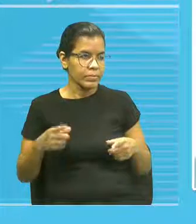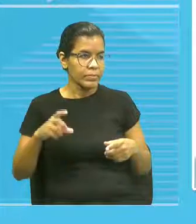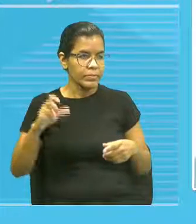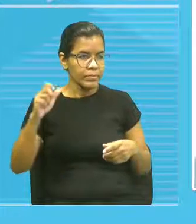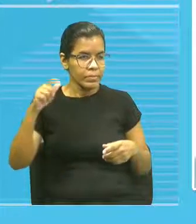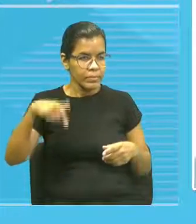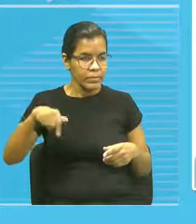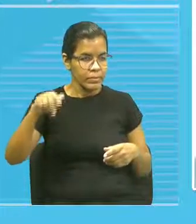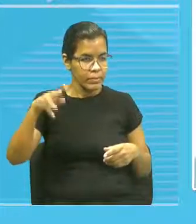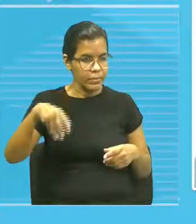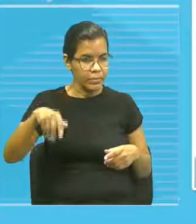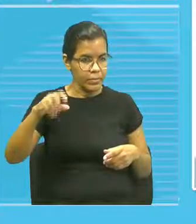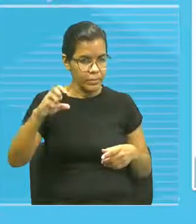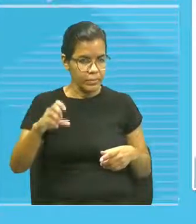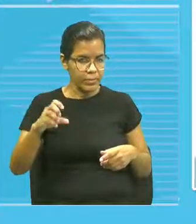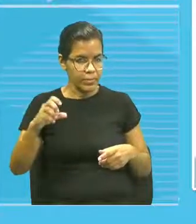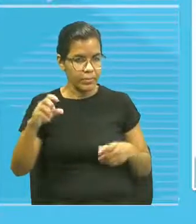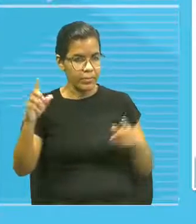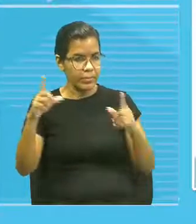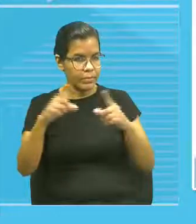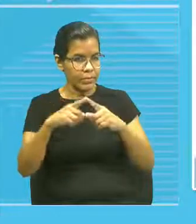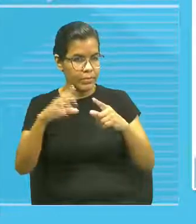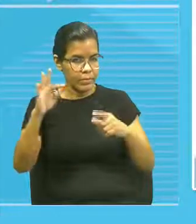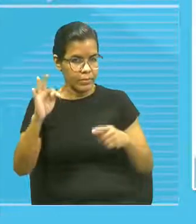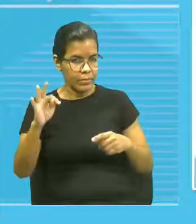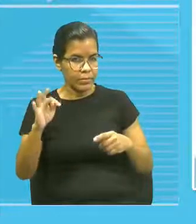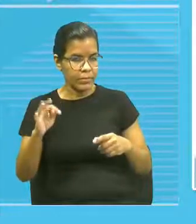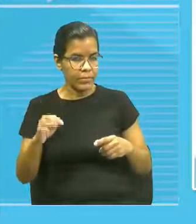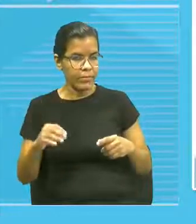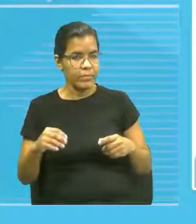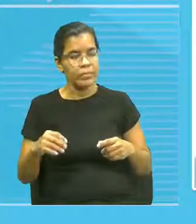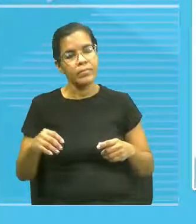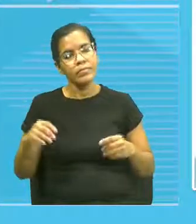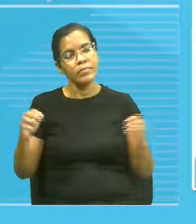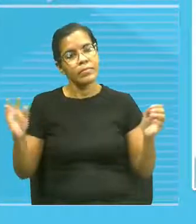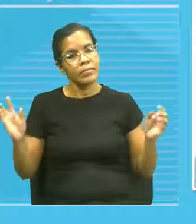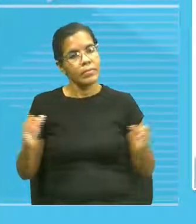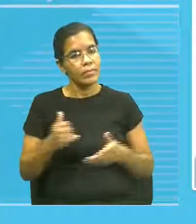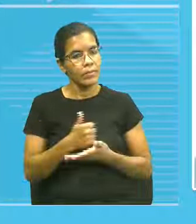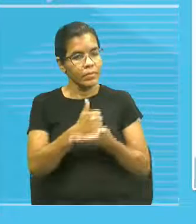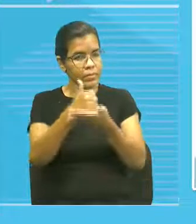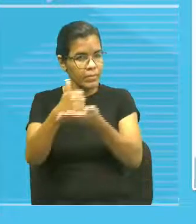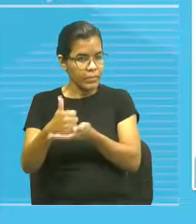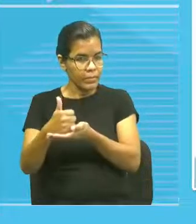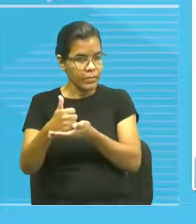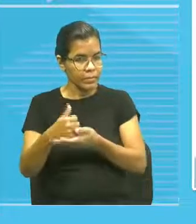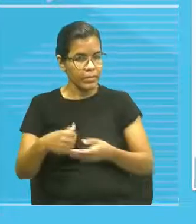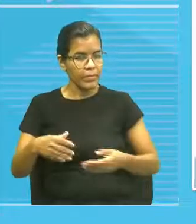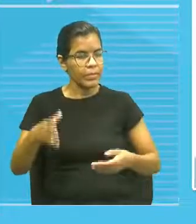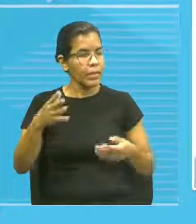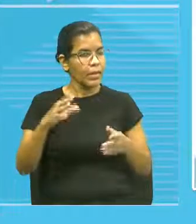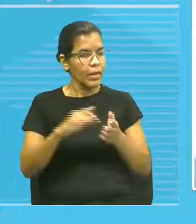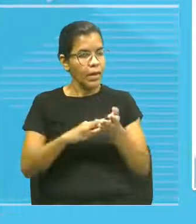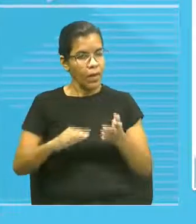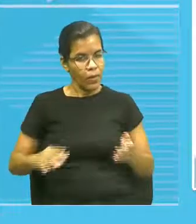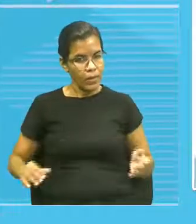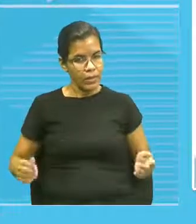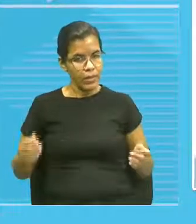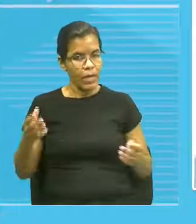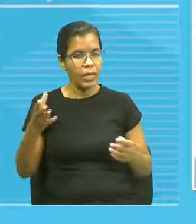QMC delta T, que é o cálculo base da quantidade de calor. Isso aí com